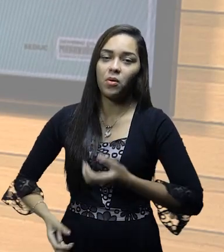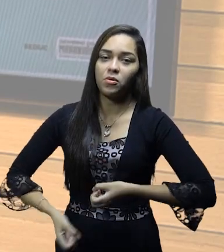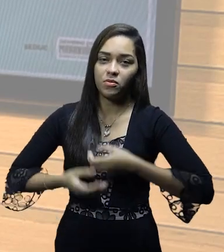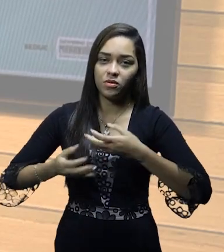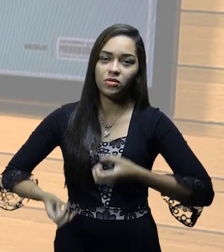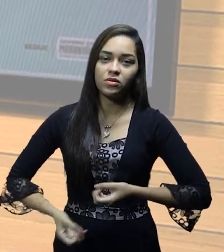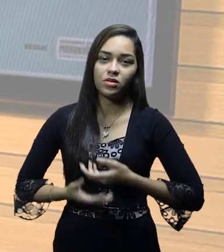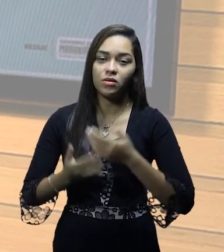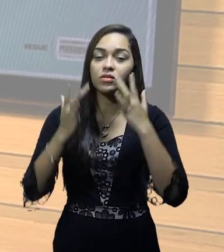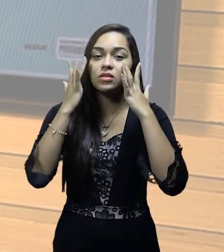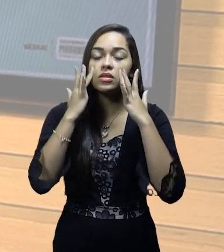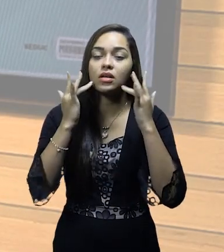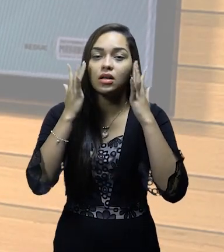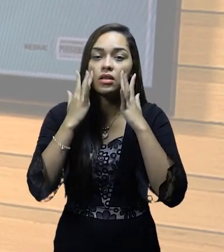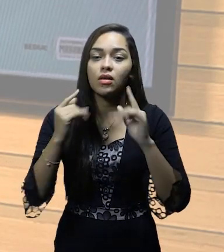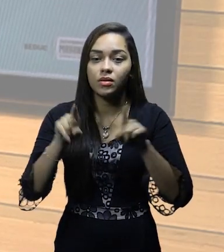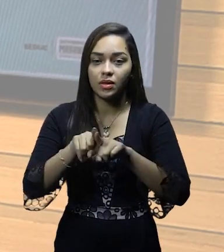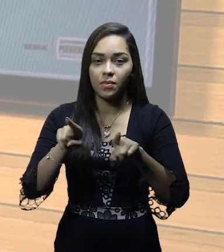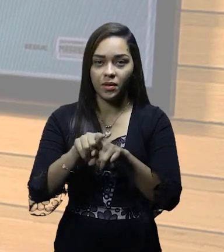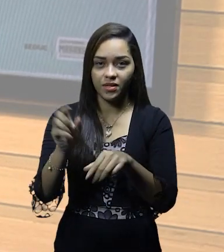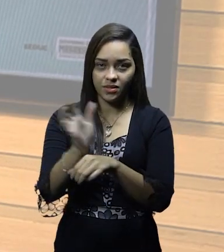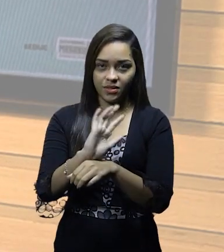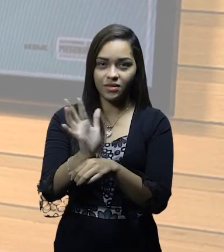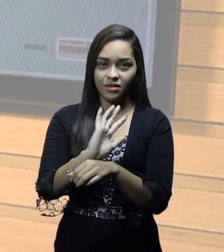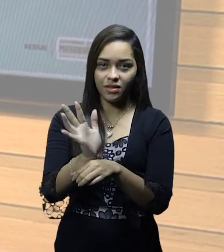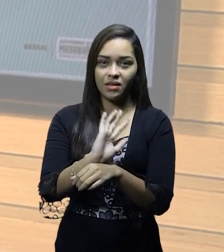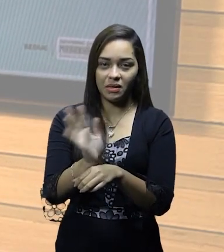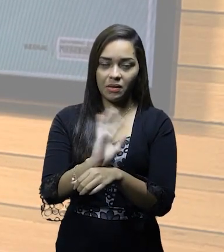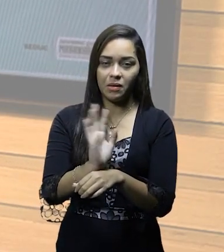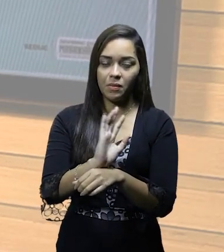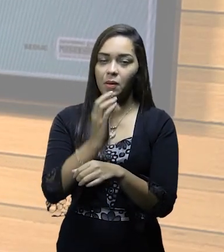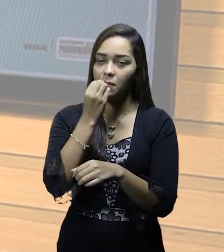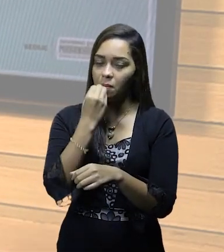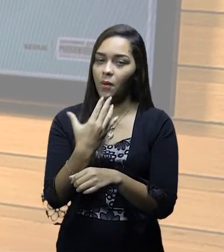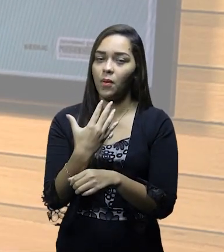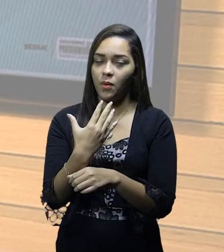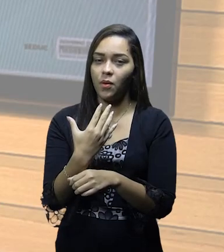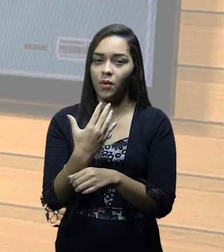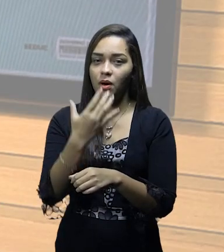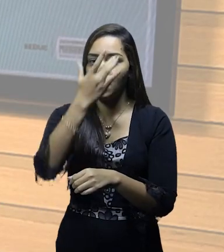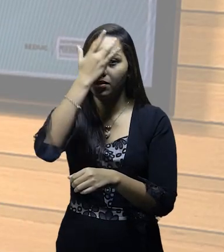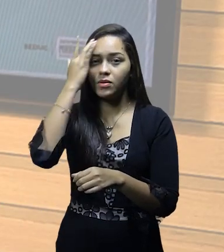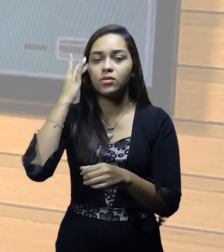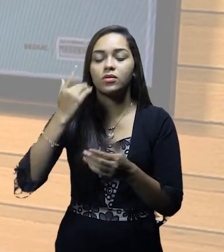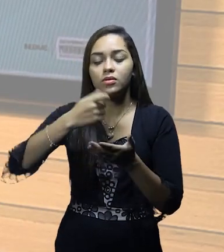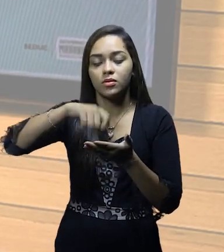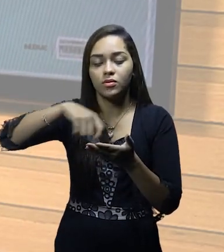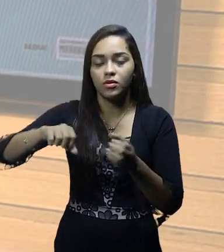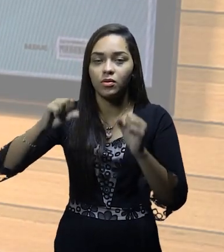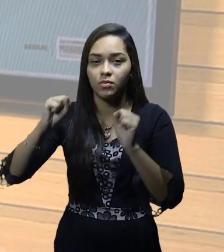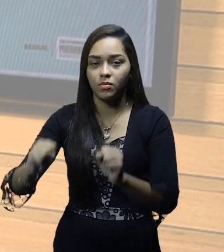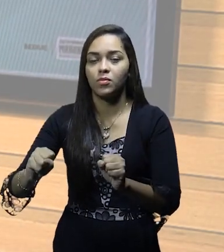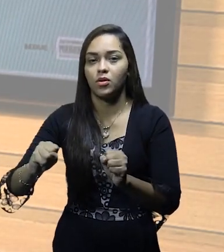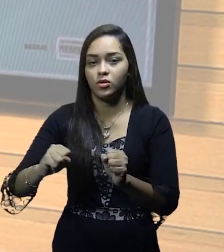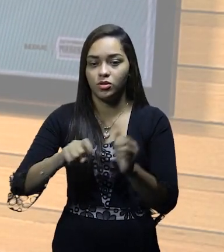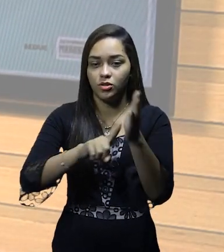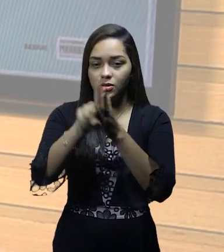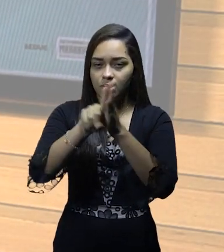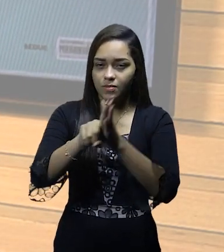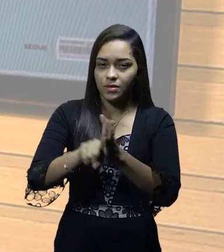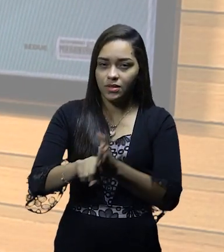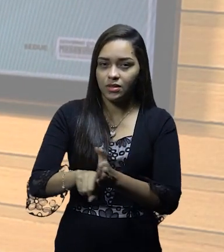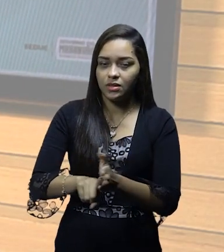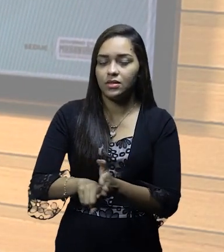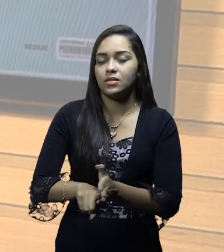Deus, ou para o inferno, no caso o diabo. E eu sempre acho que isso aqui daria uma grande produção, tanto teatral